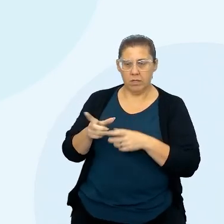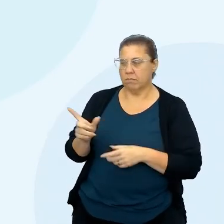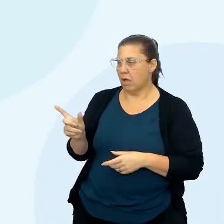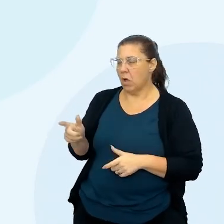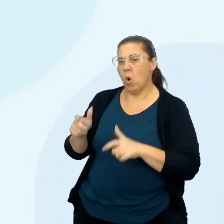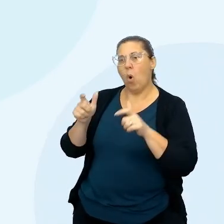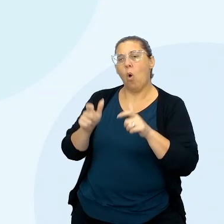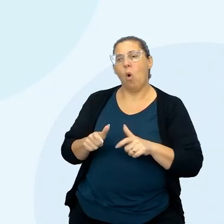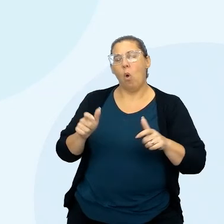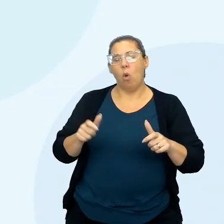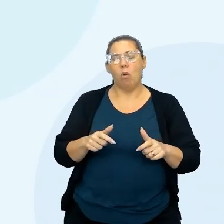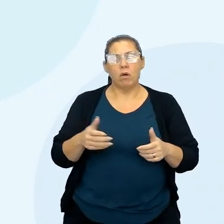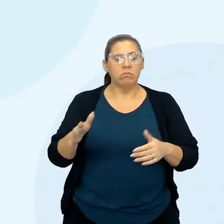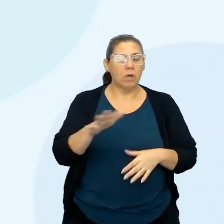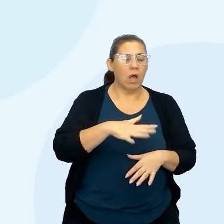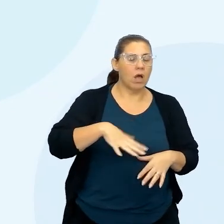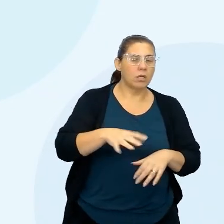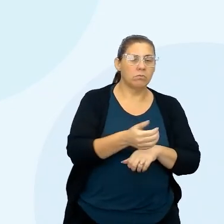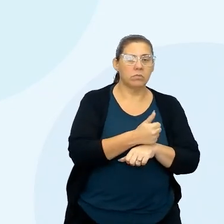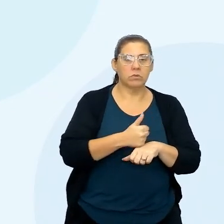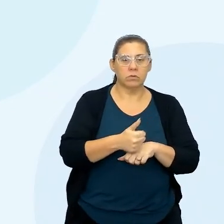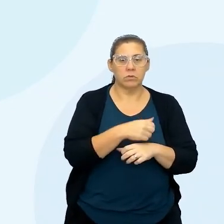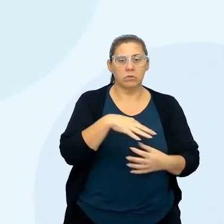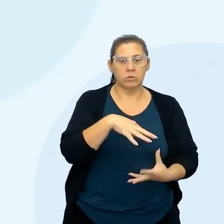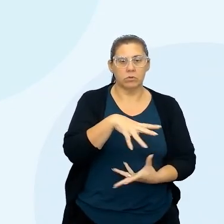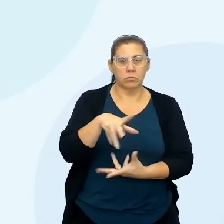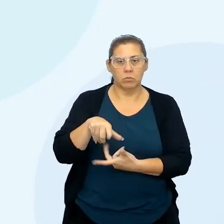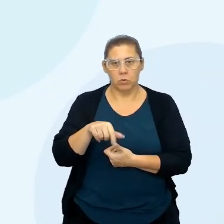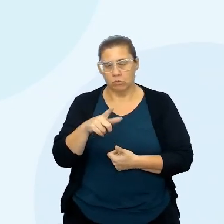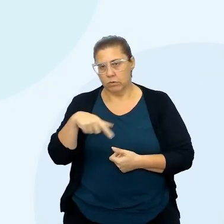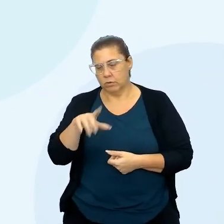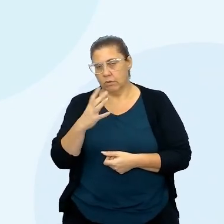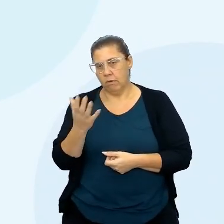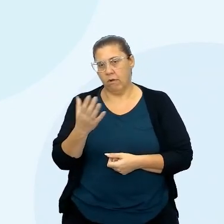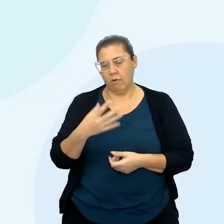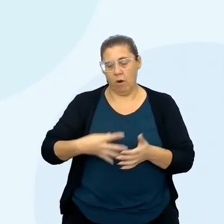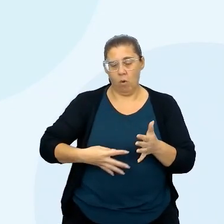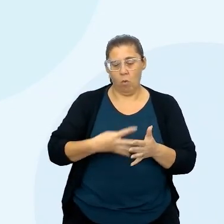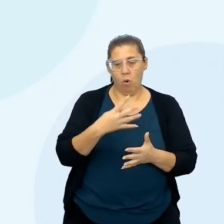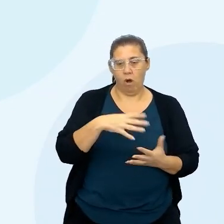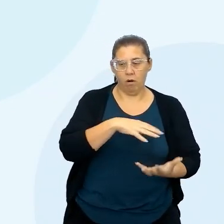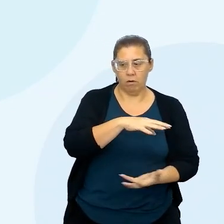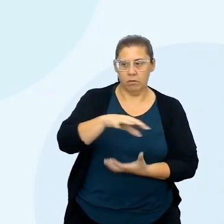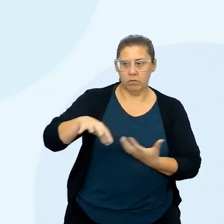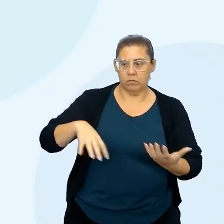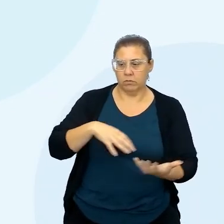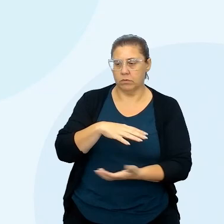onde caminham as questões profissionais desse mundo que se desenha na quarta revolução